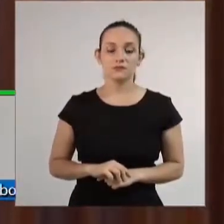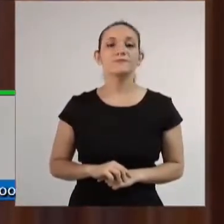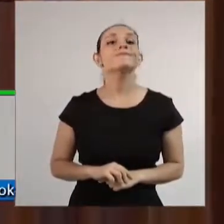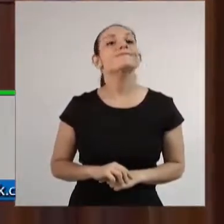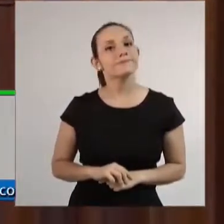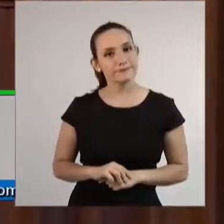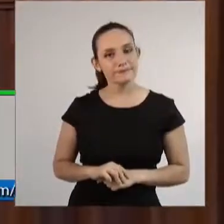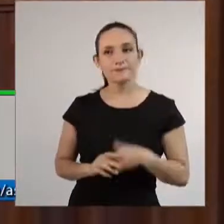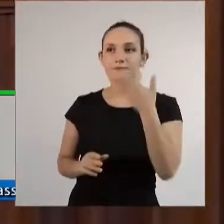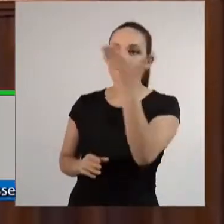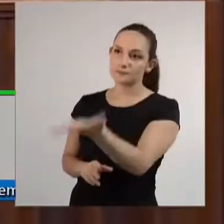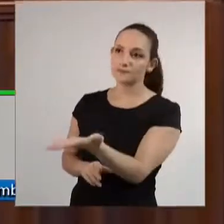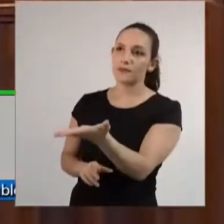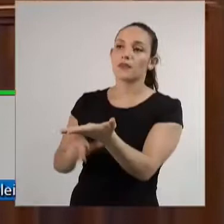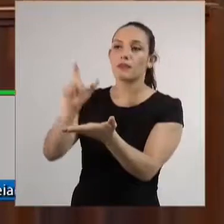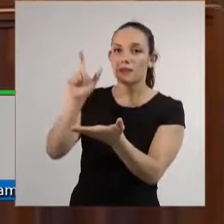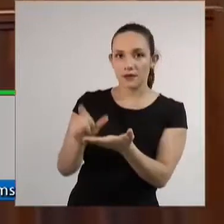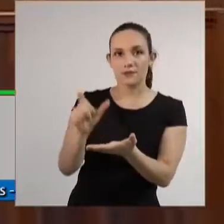Senhor presidente,